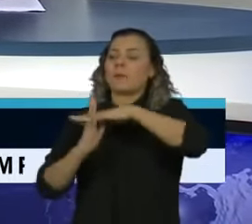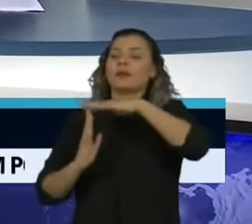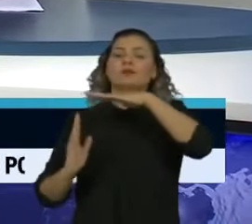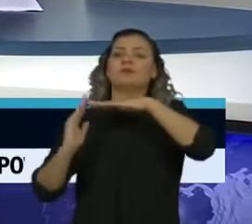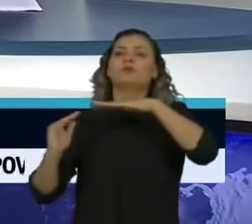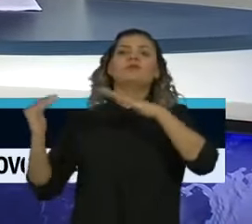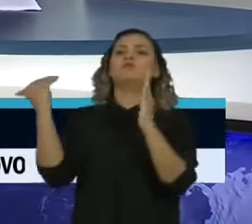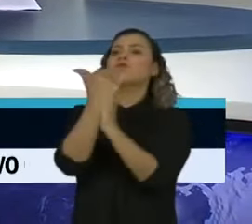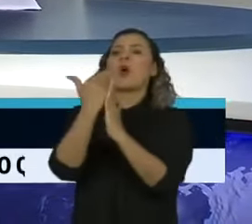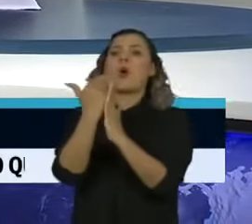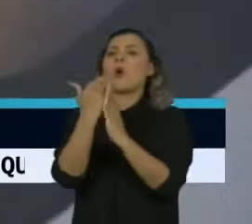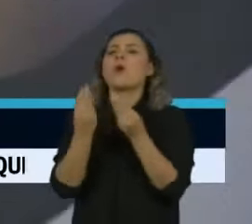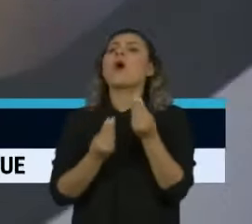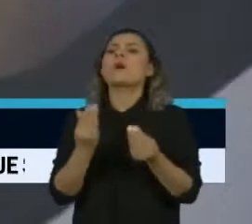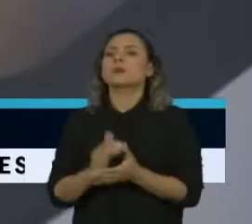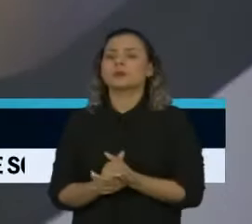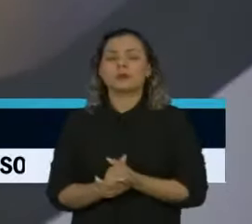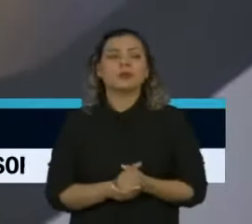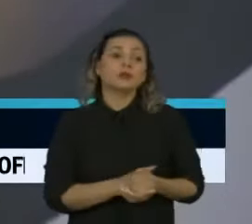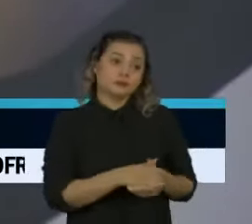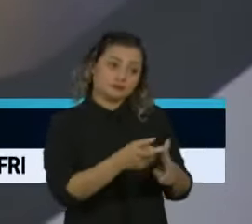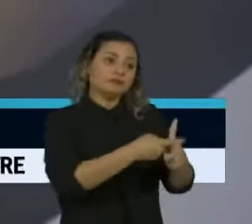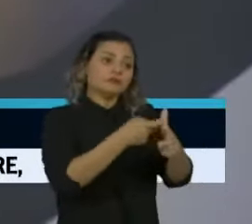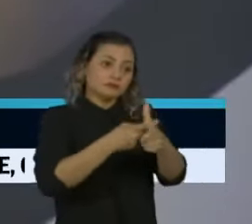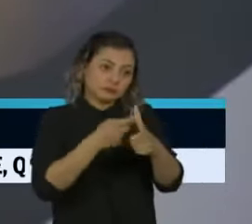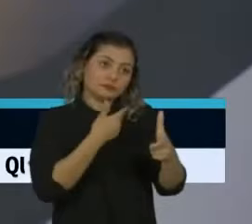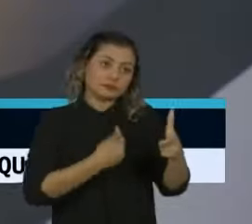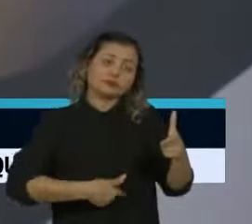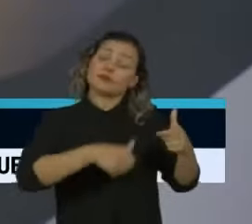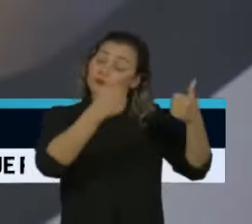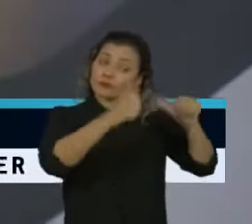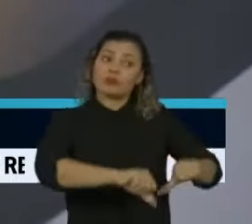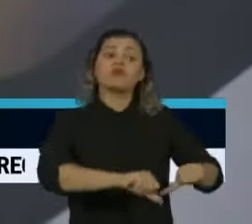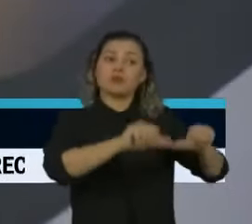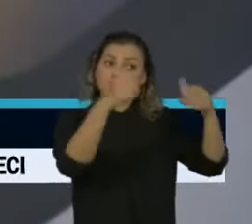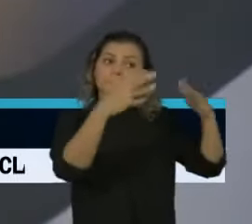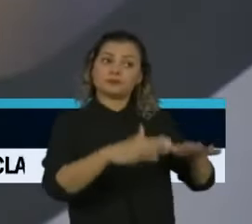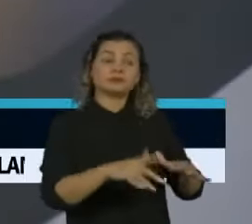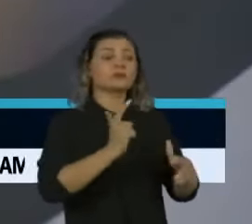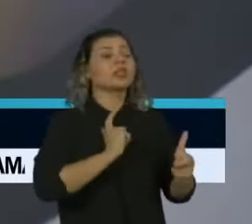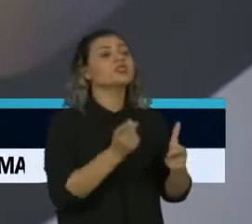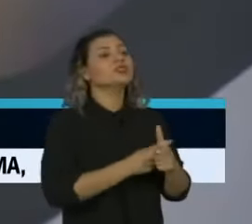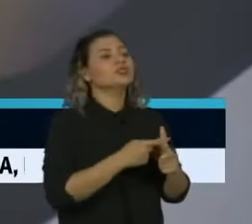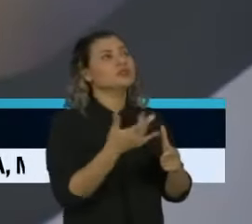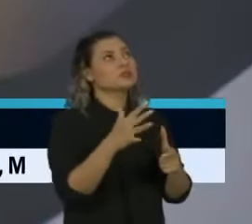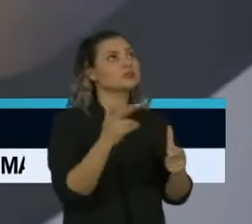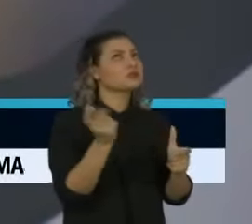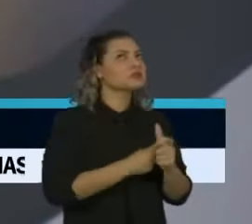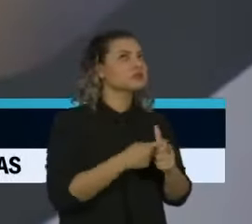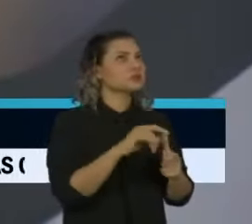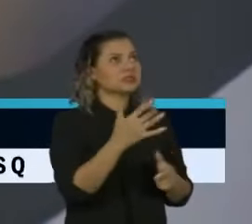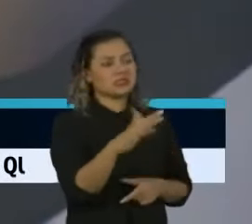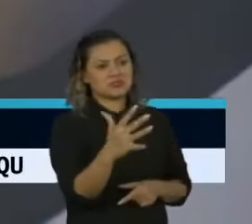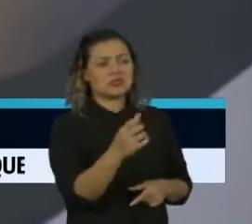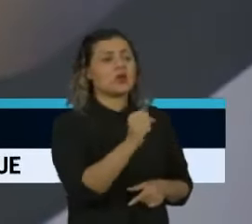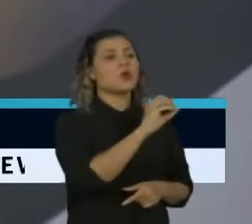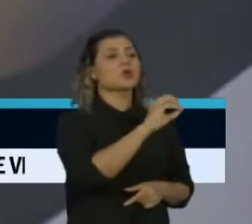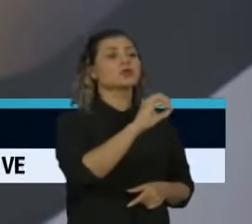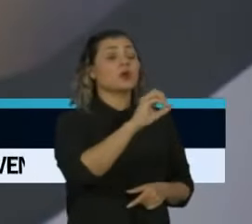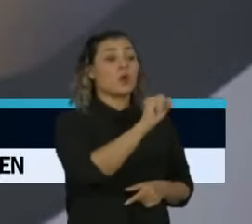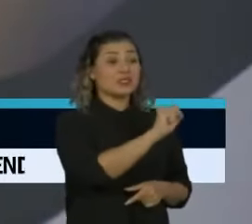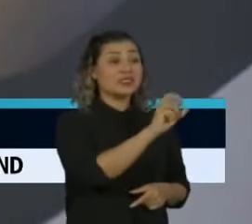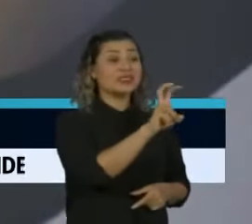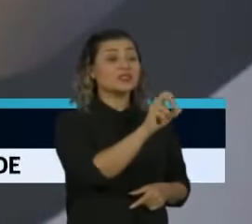Bom, definitivamente as contas públicas estão num péssimo estado. A gente tem um déficit primário que deve chegar a